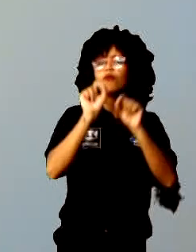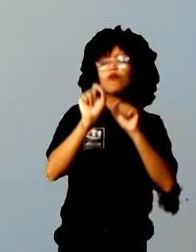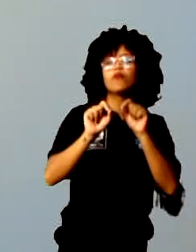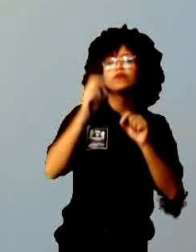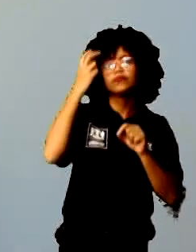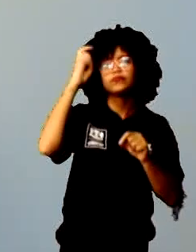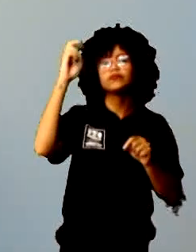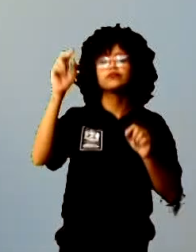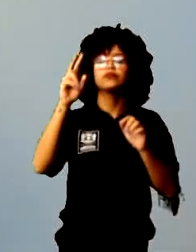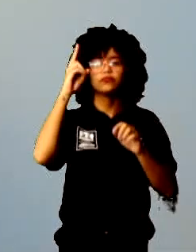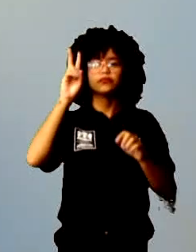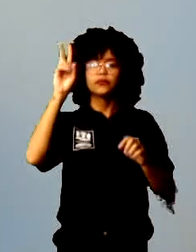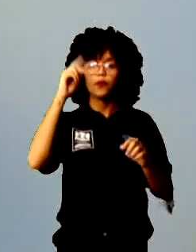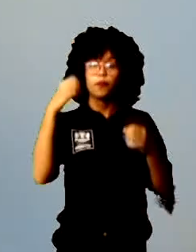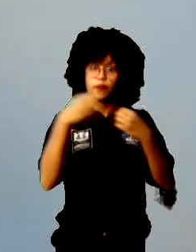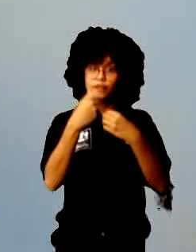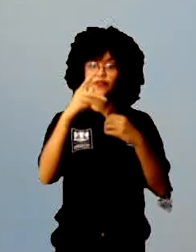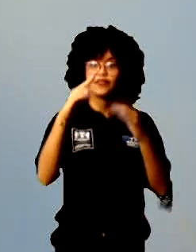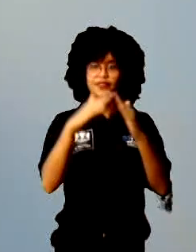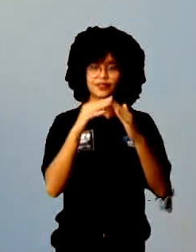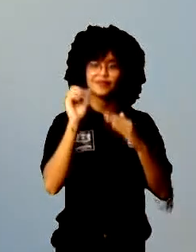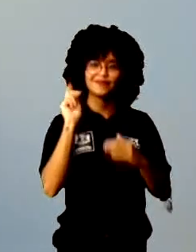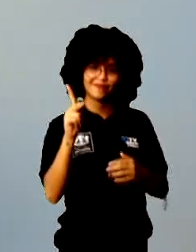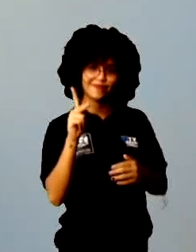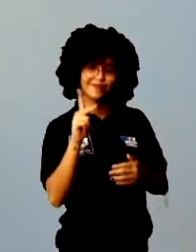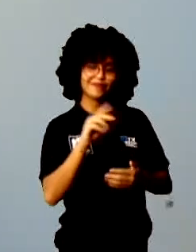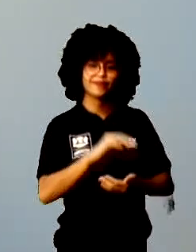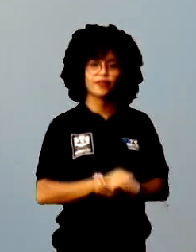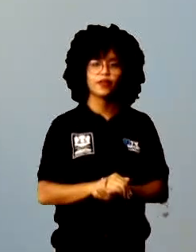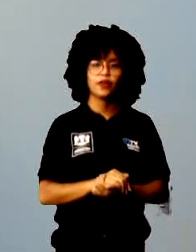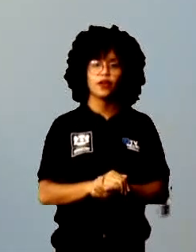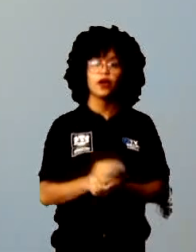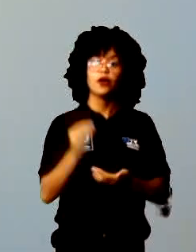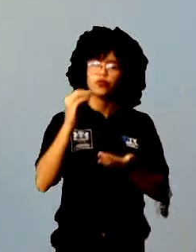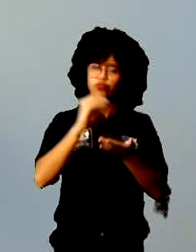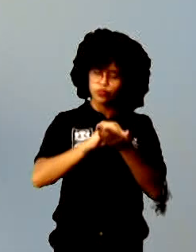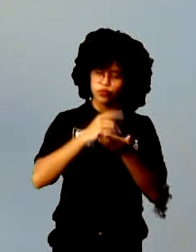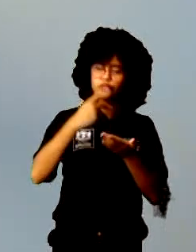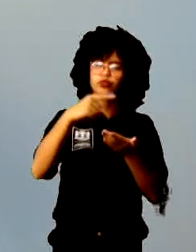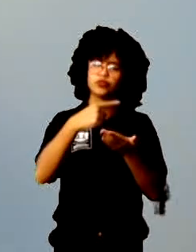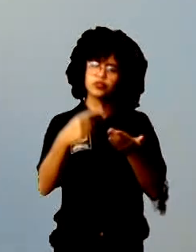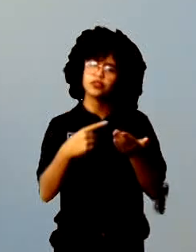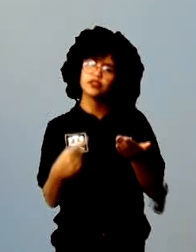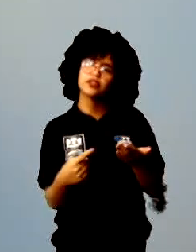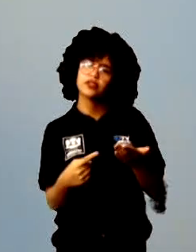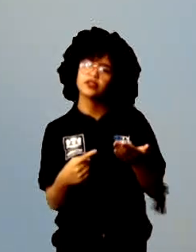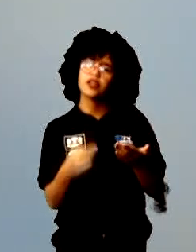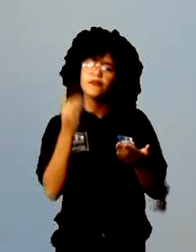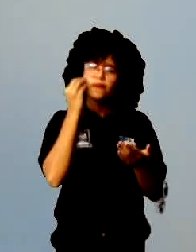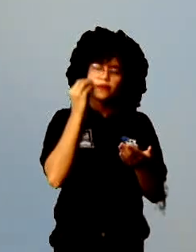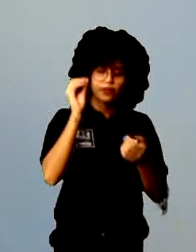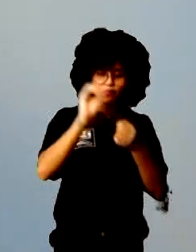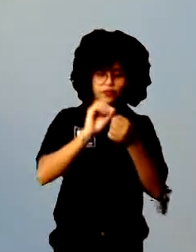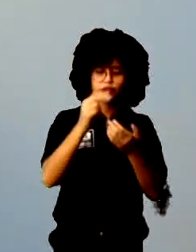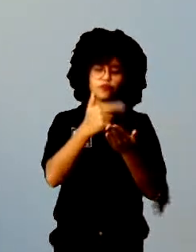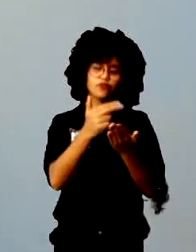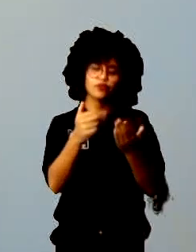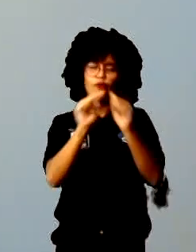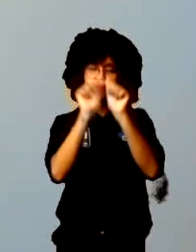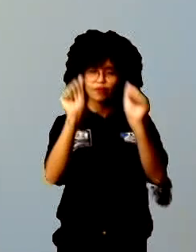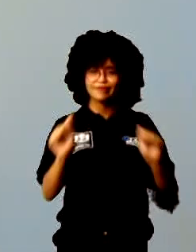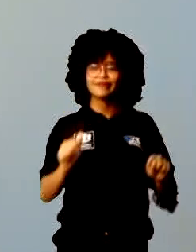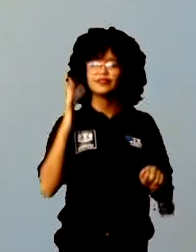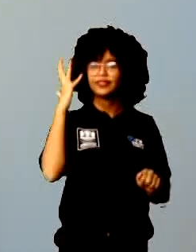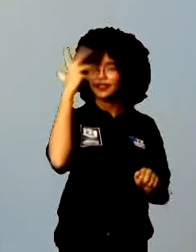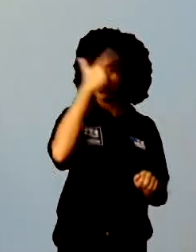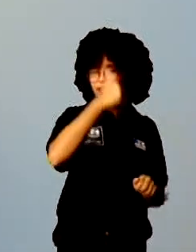patrimônio histórico aí mais perto da sua casa tá bom E aí você registra esse patrimônio tenta fazer uma um desenho aí uma arte bem